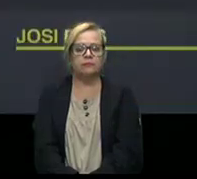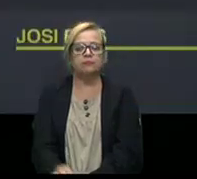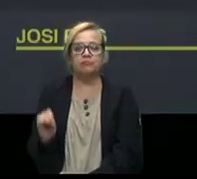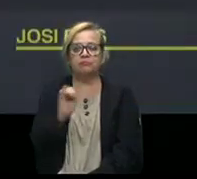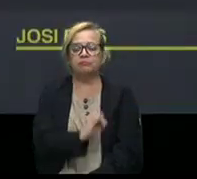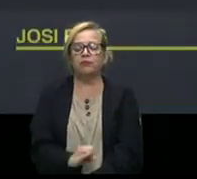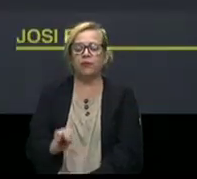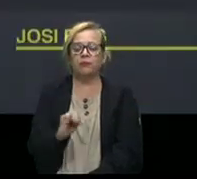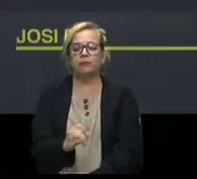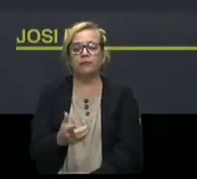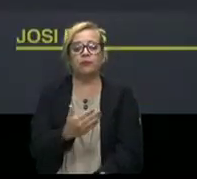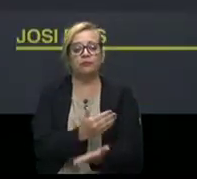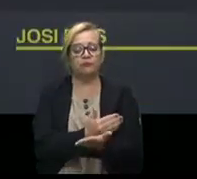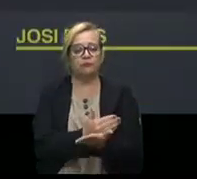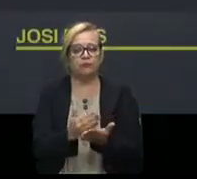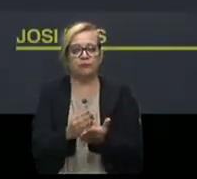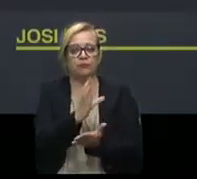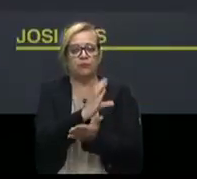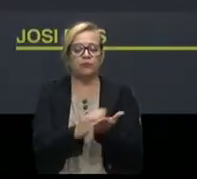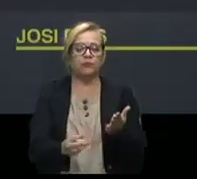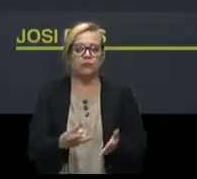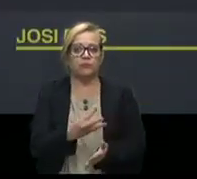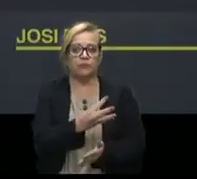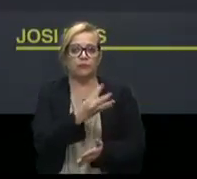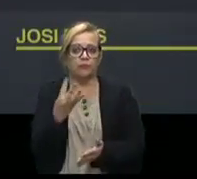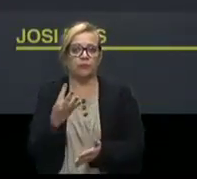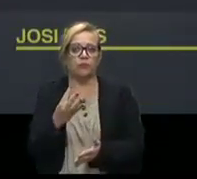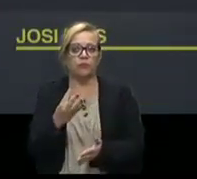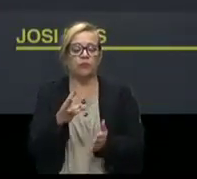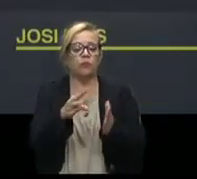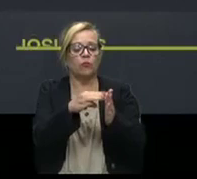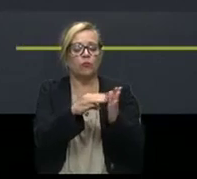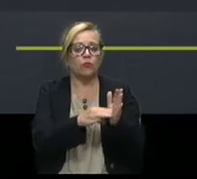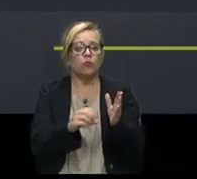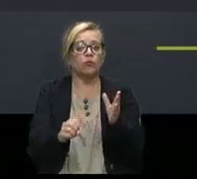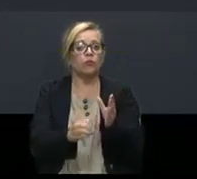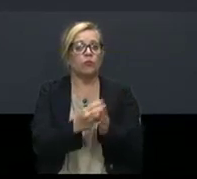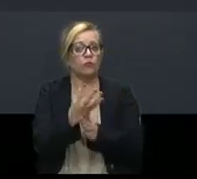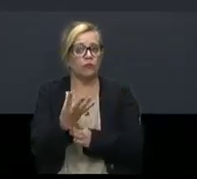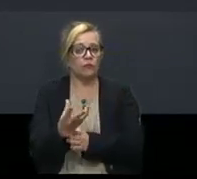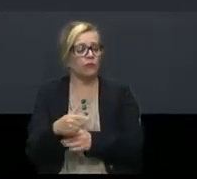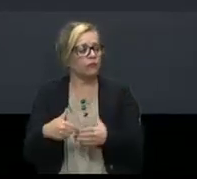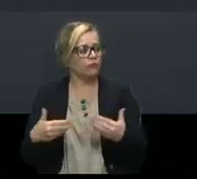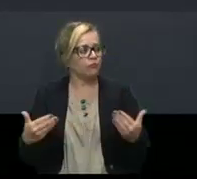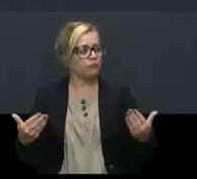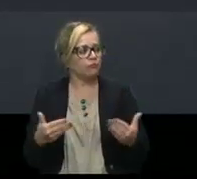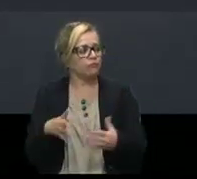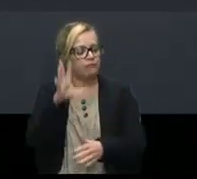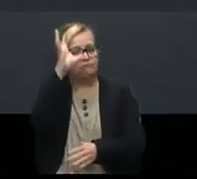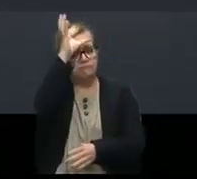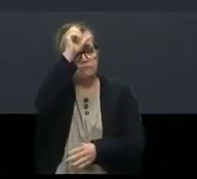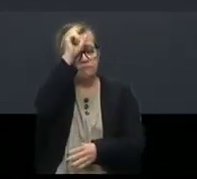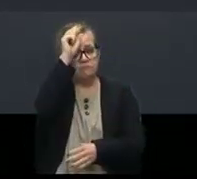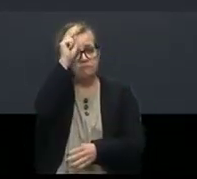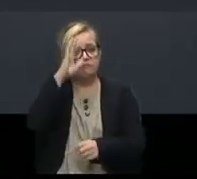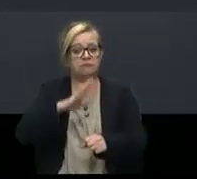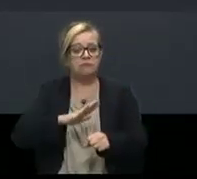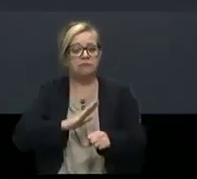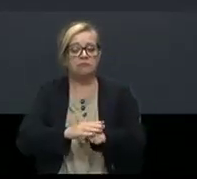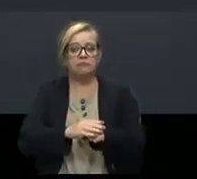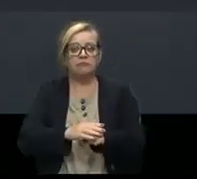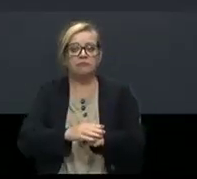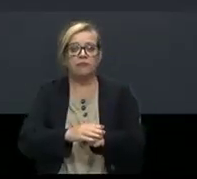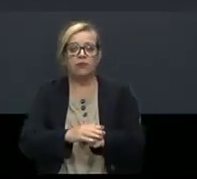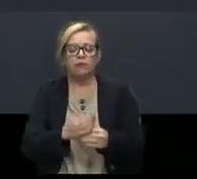Olá! Estamos começando a unidade 4 de Métodos Quantitativos. Hoje vamos aprender mais sobre a